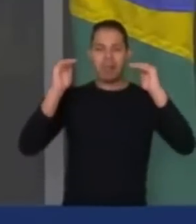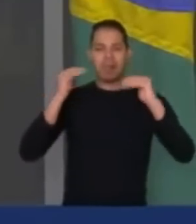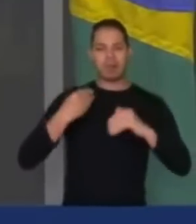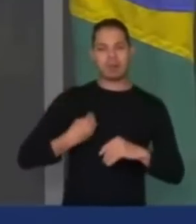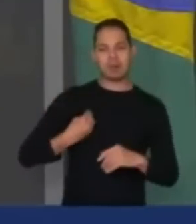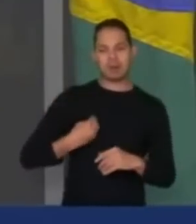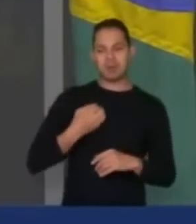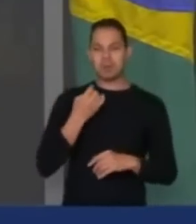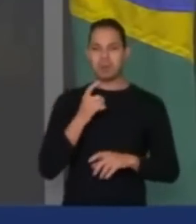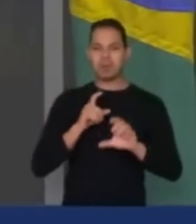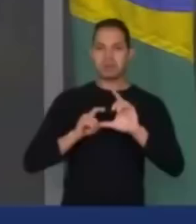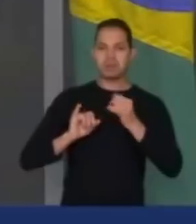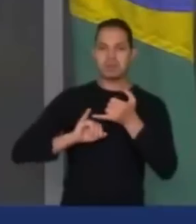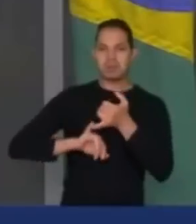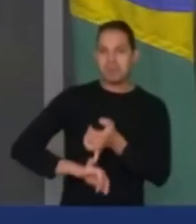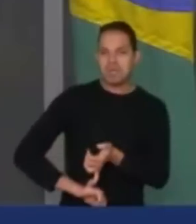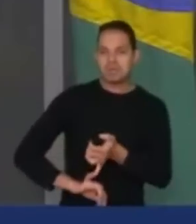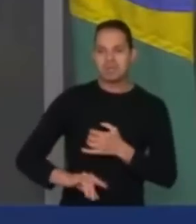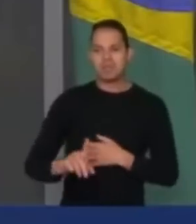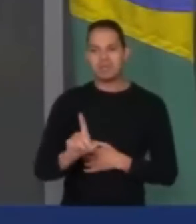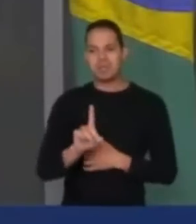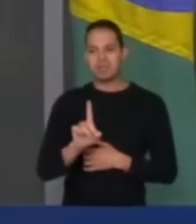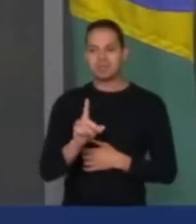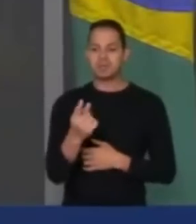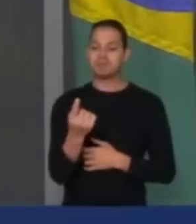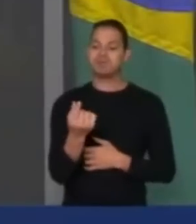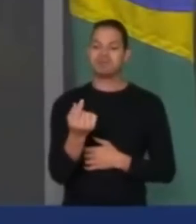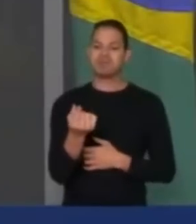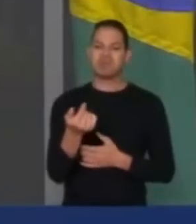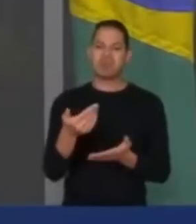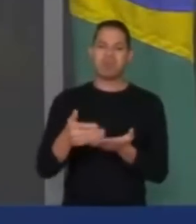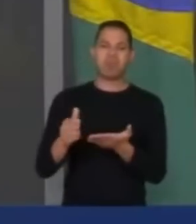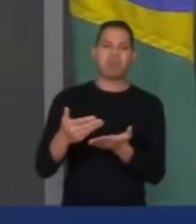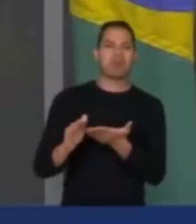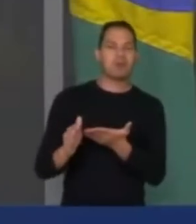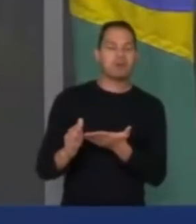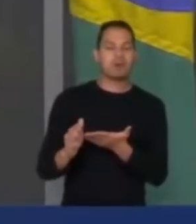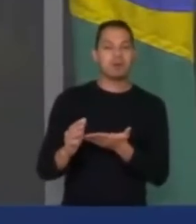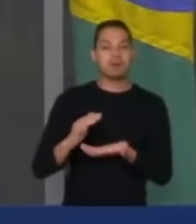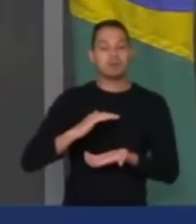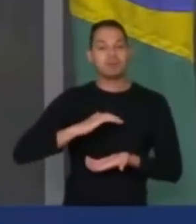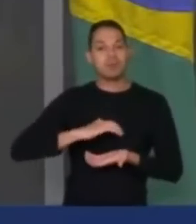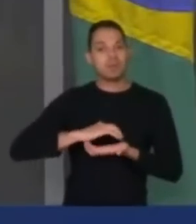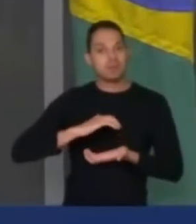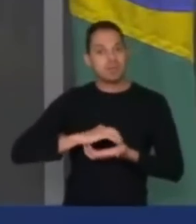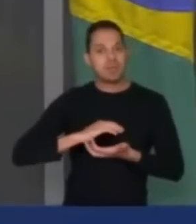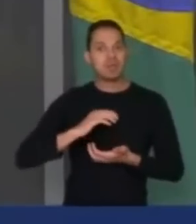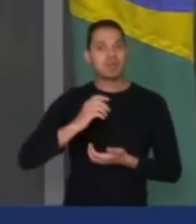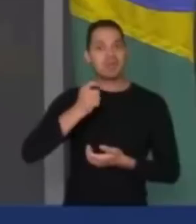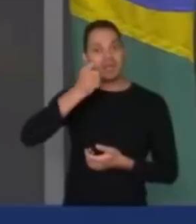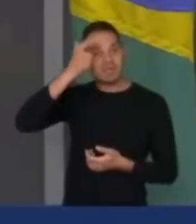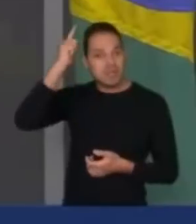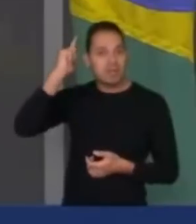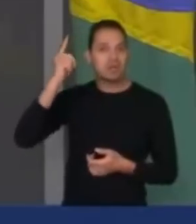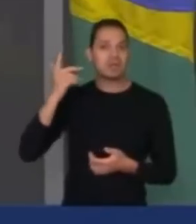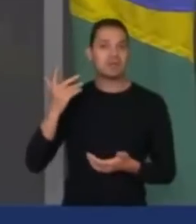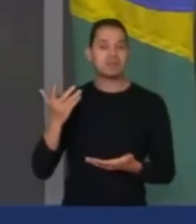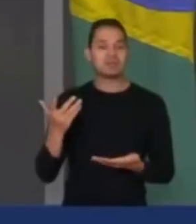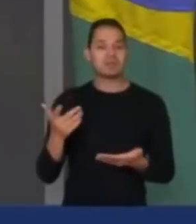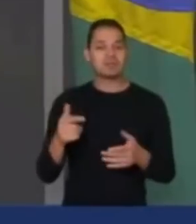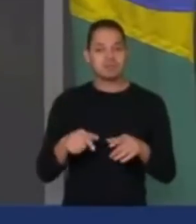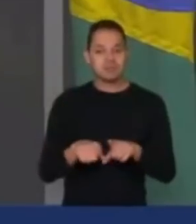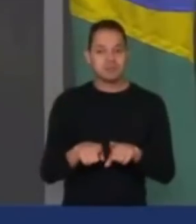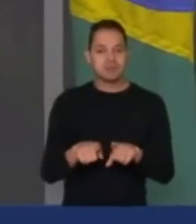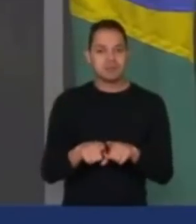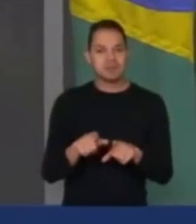diamante isso foi troco Supremo Tribunal Federal se o Alexandre Moraes e o